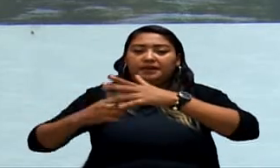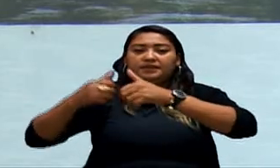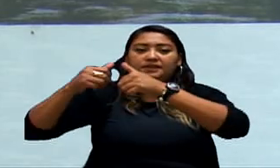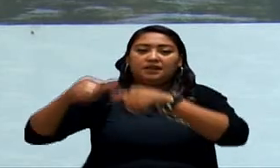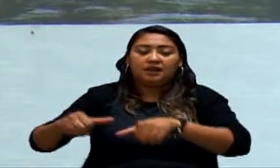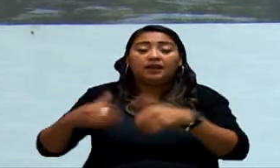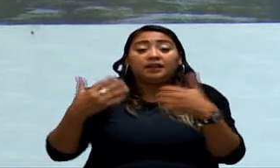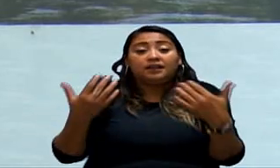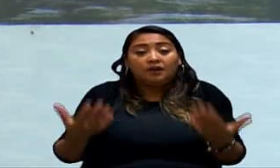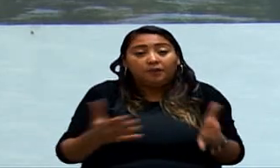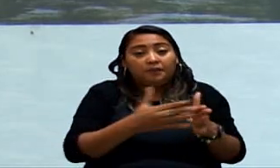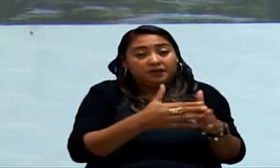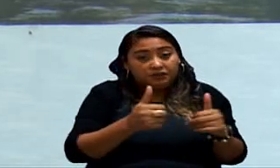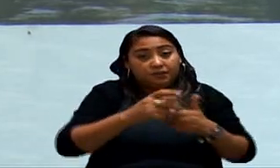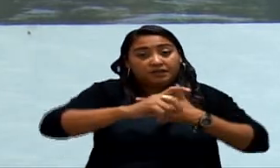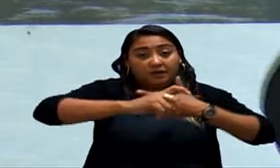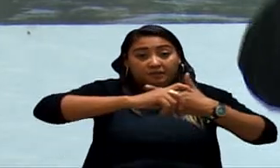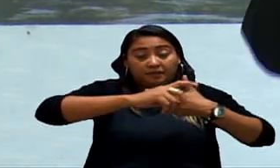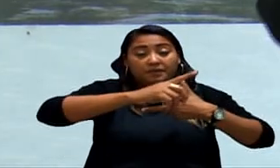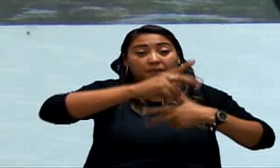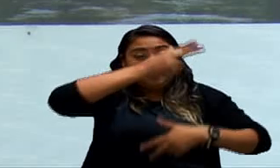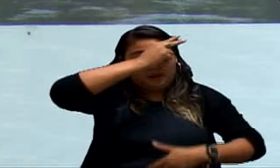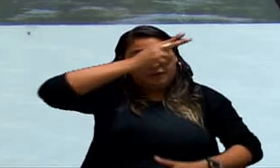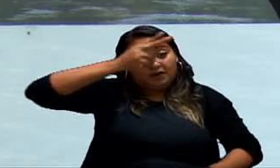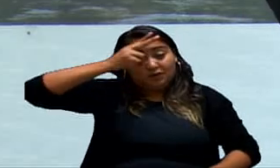estamos solicitando à prefeitura,